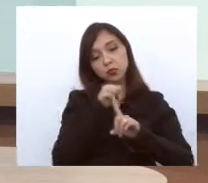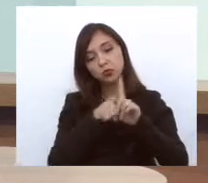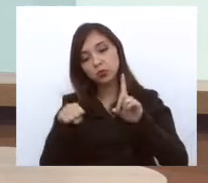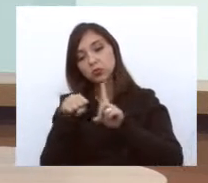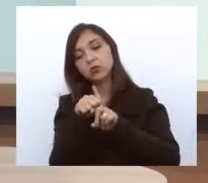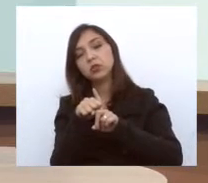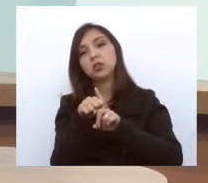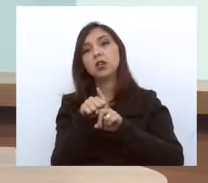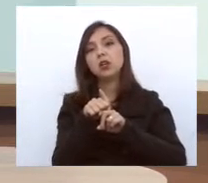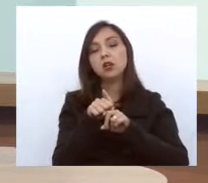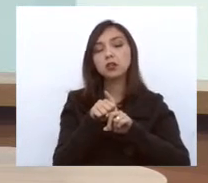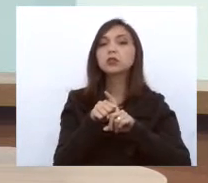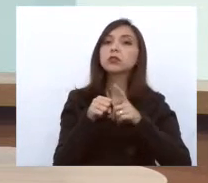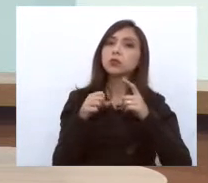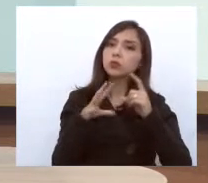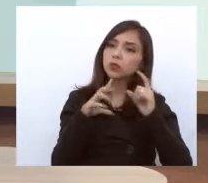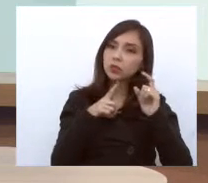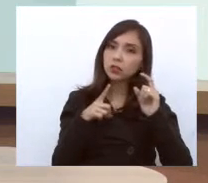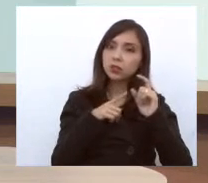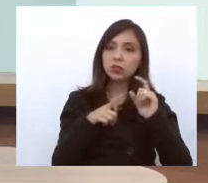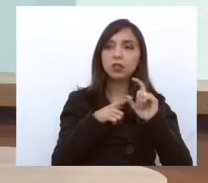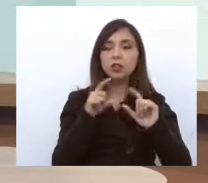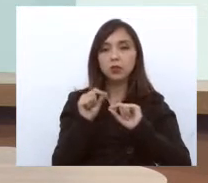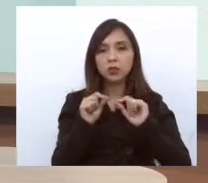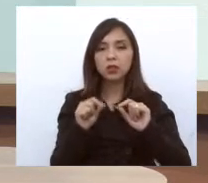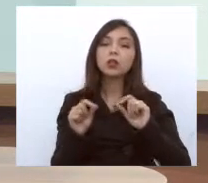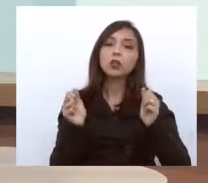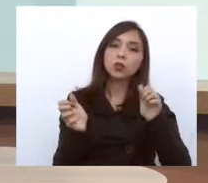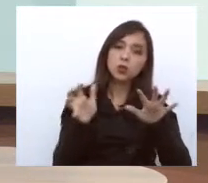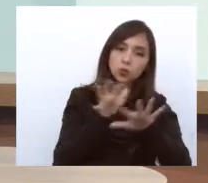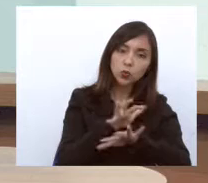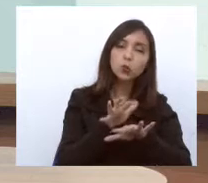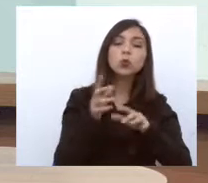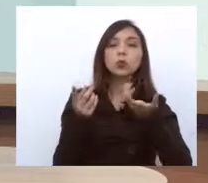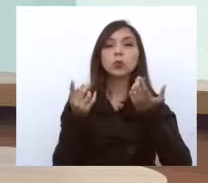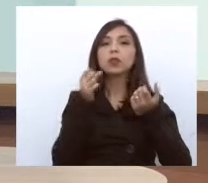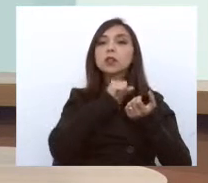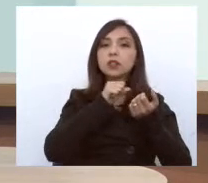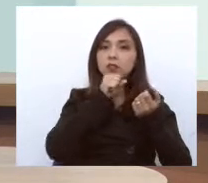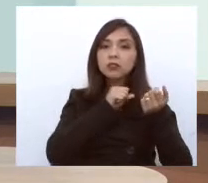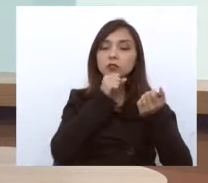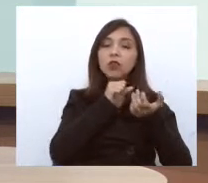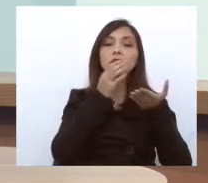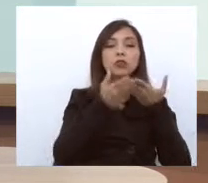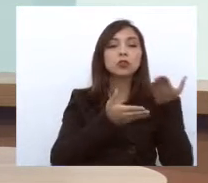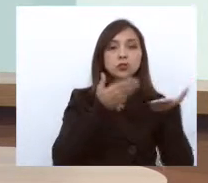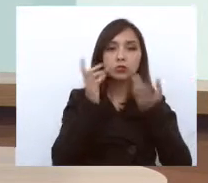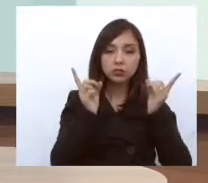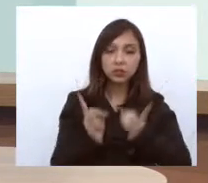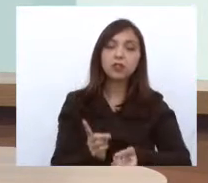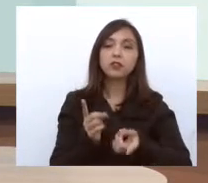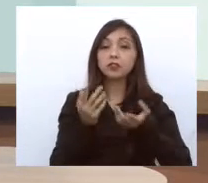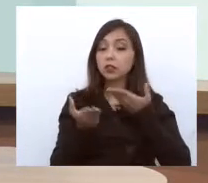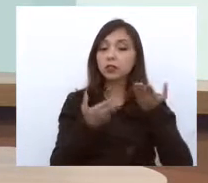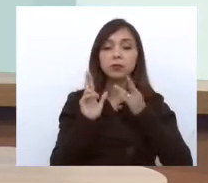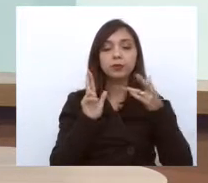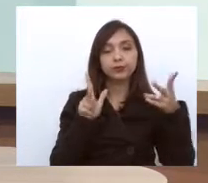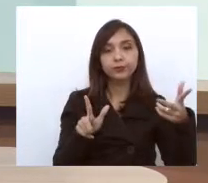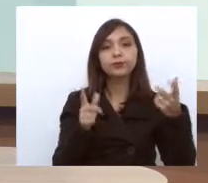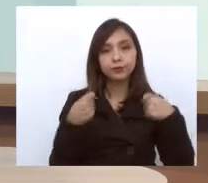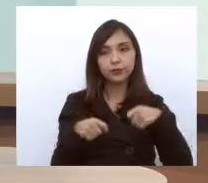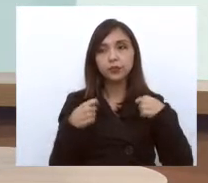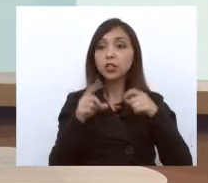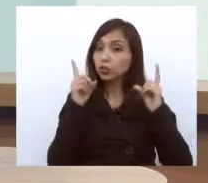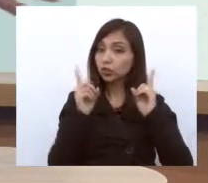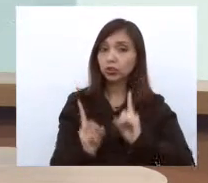sociedade igualitária, sem incluir os idosos e deficientes com tratamentos diferentes. Isso é direito.